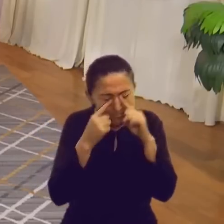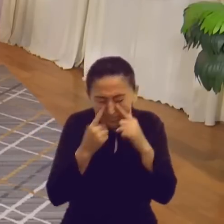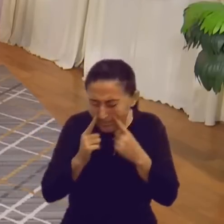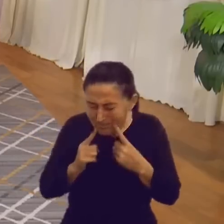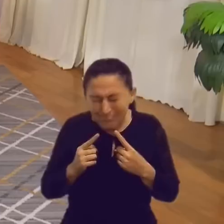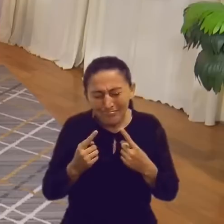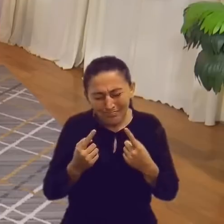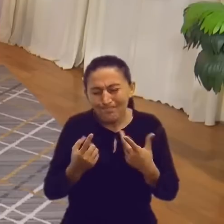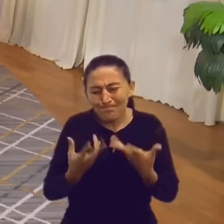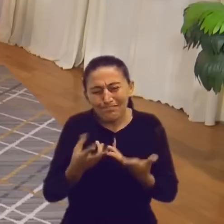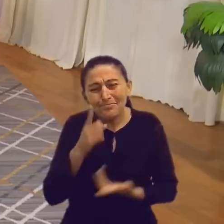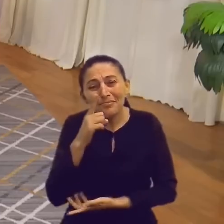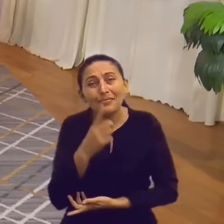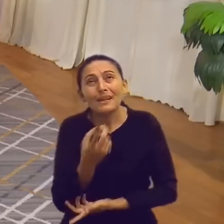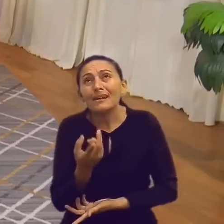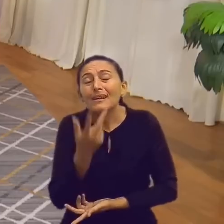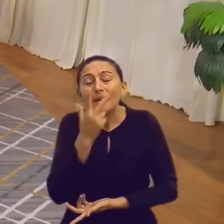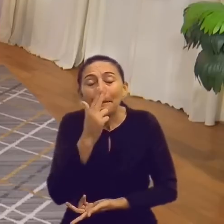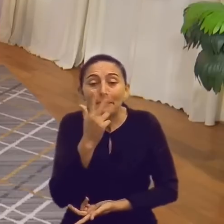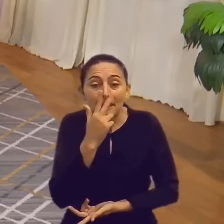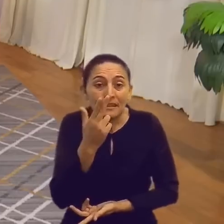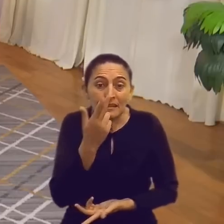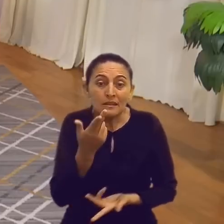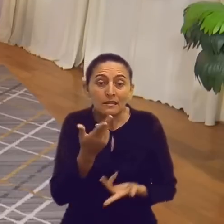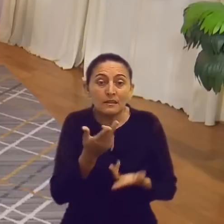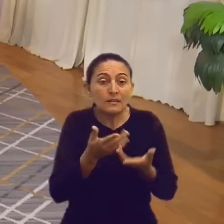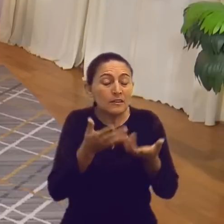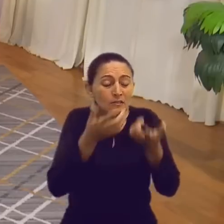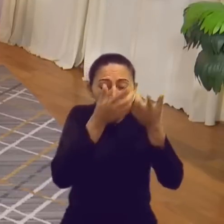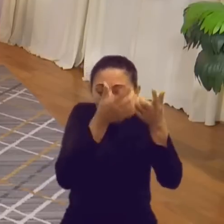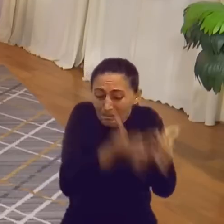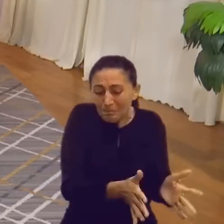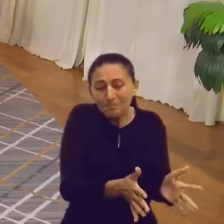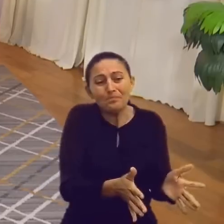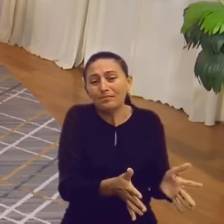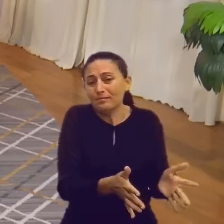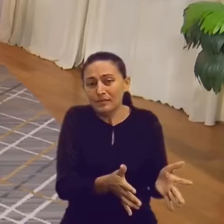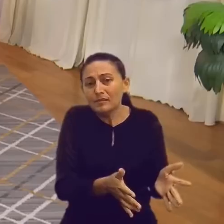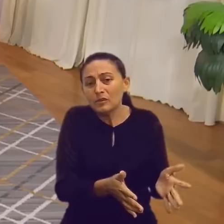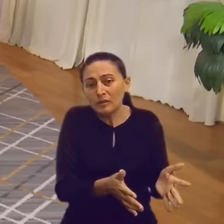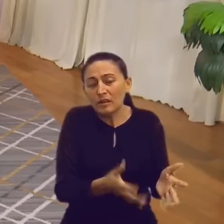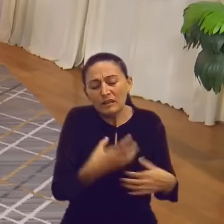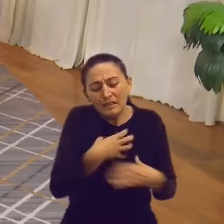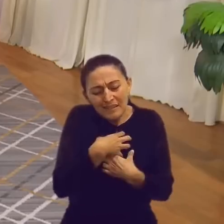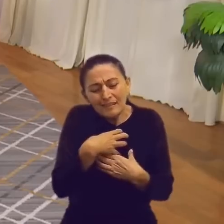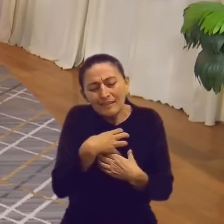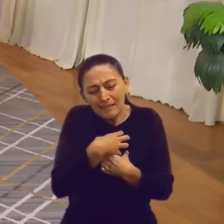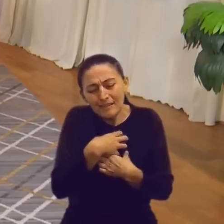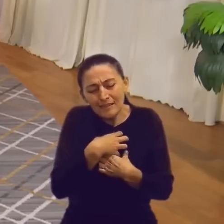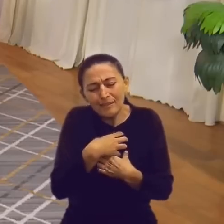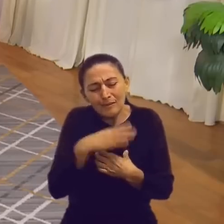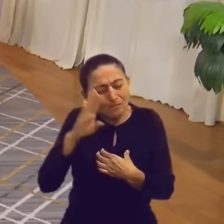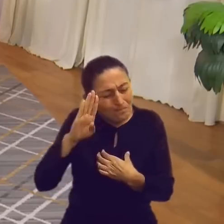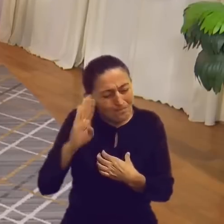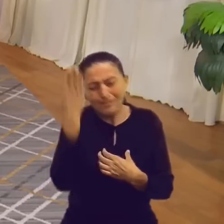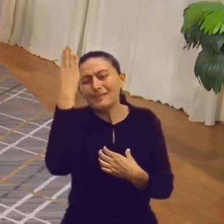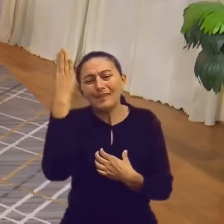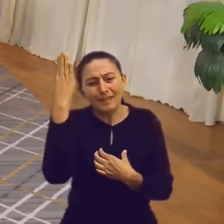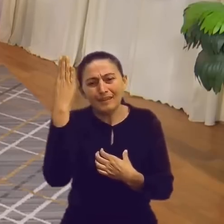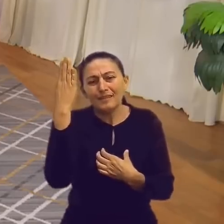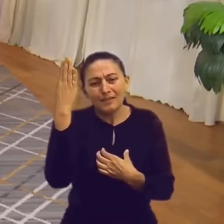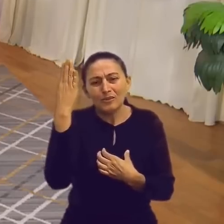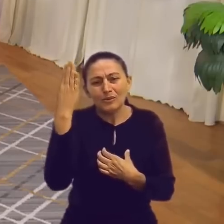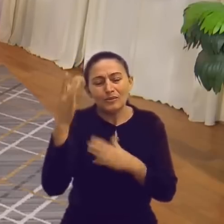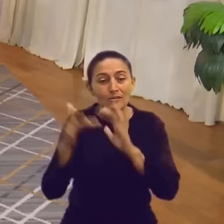Parecia que agora ele estava no fundo do poço. E assim ele se sentia. Ele havia traído o seu mestre. O